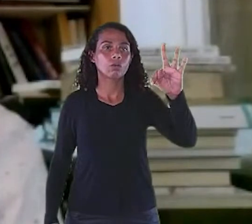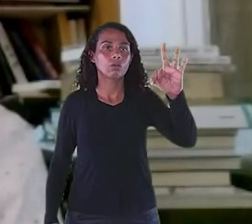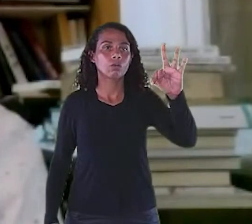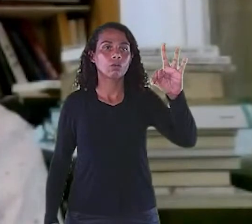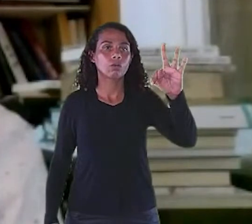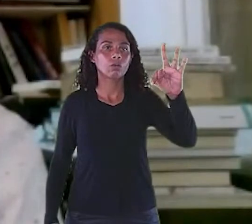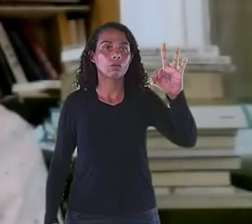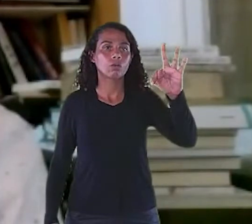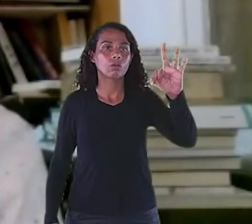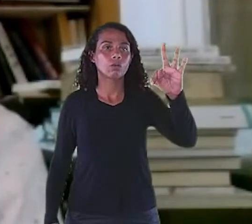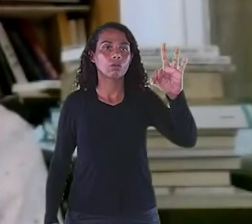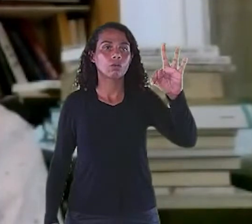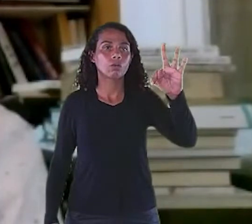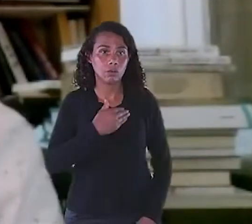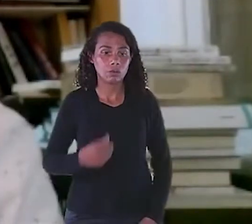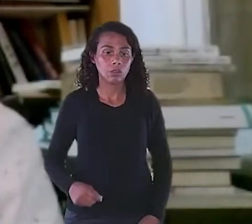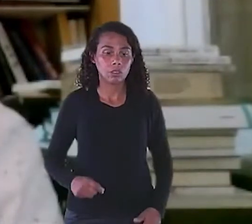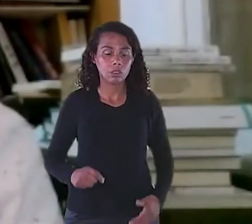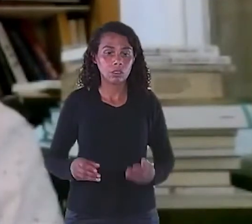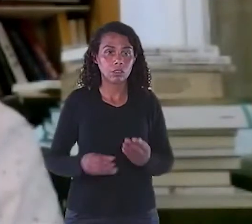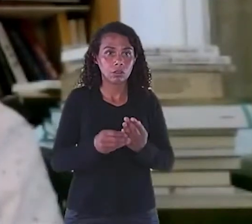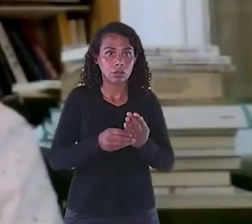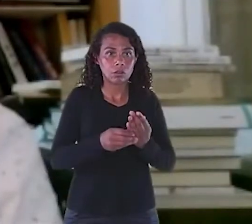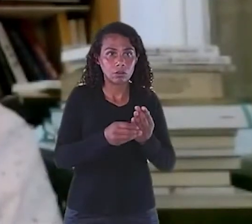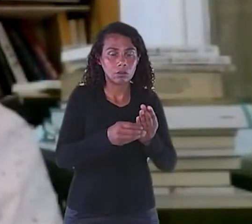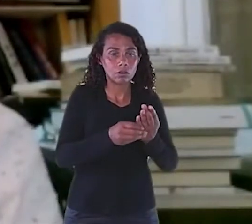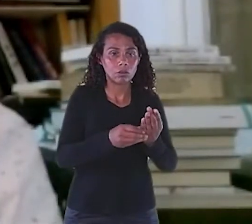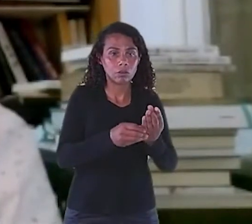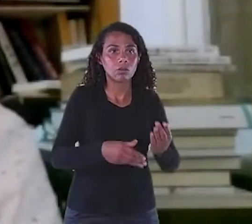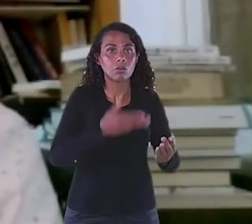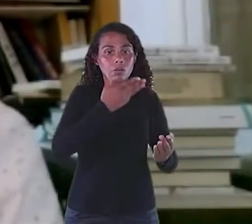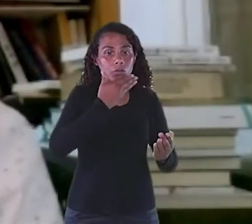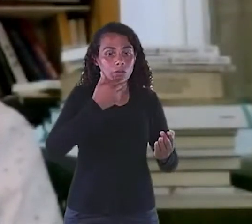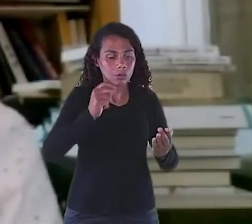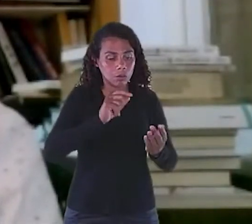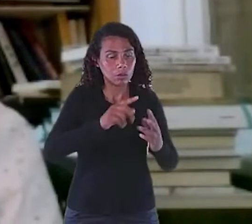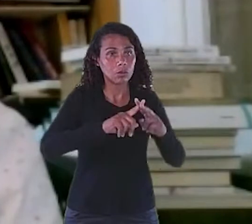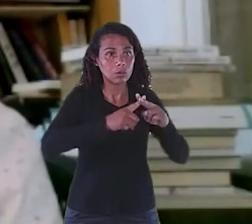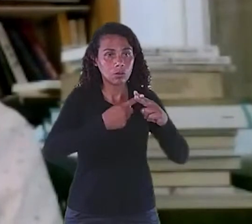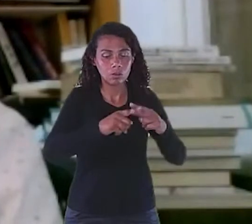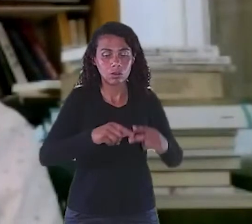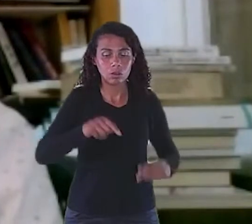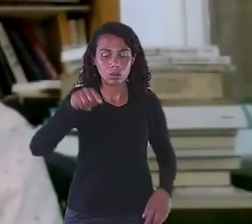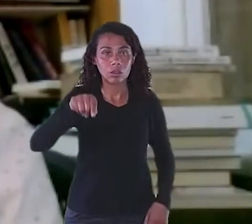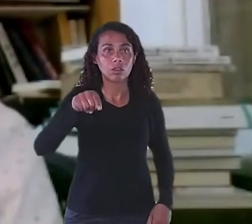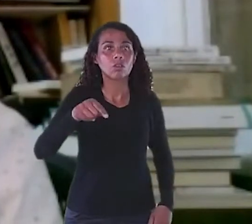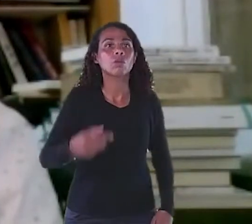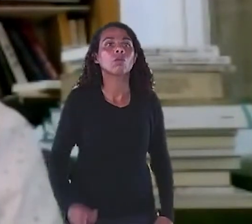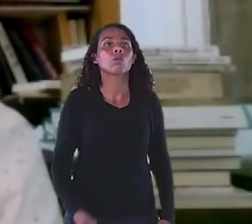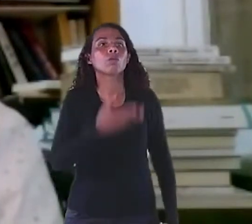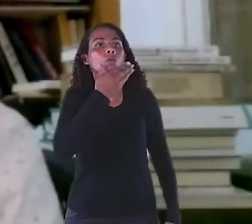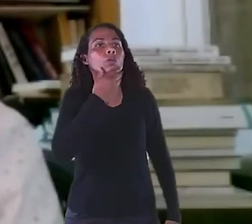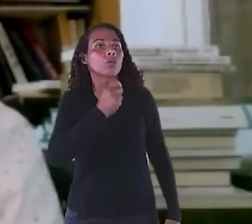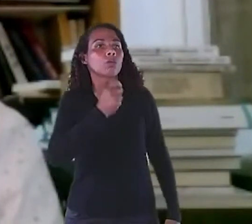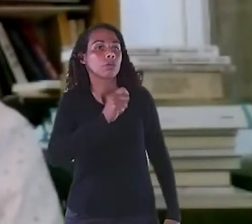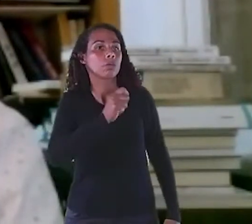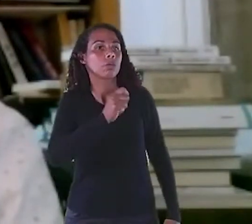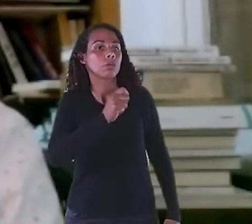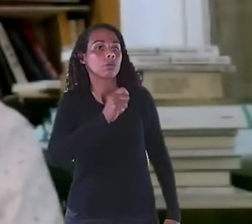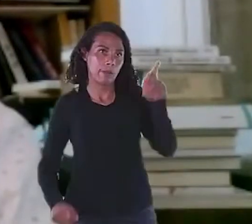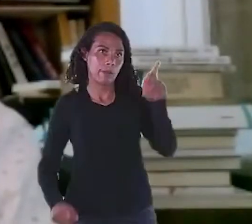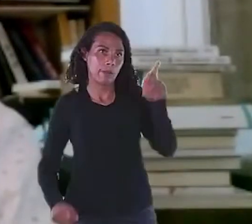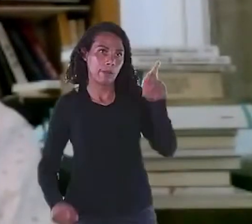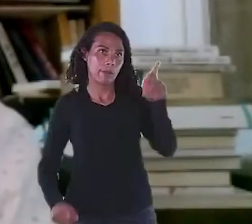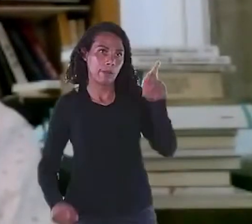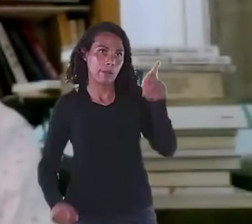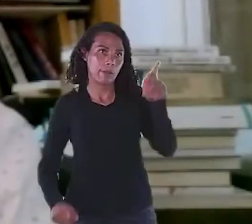Da Global. Eu acrescentei algumas coisas e botei o que seriam... o